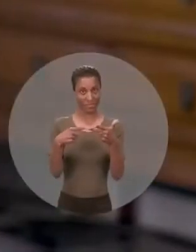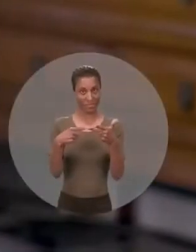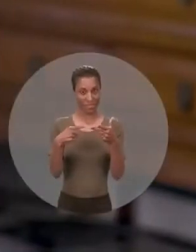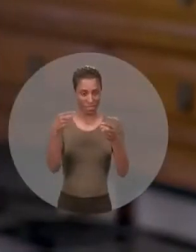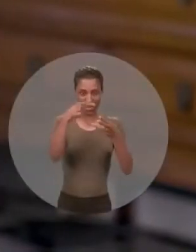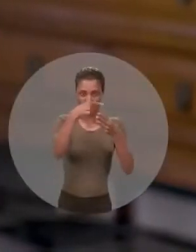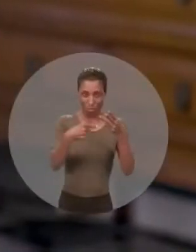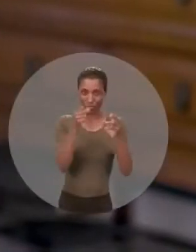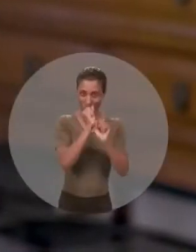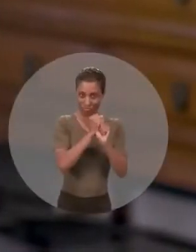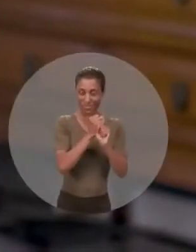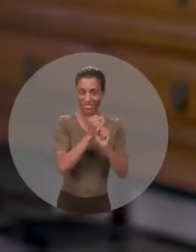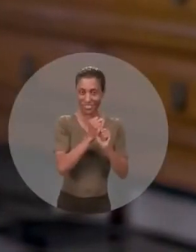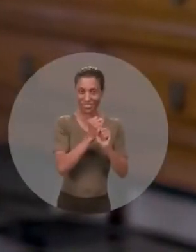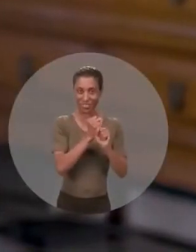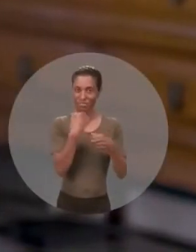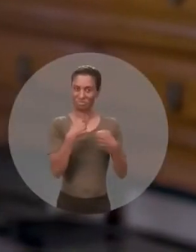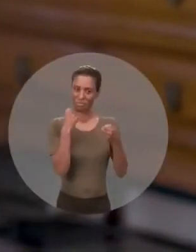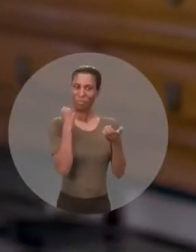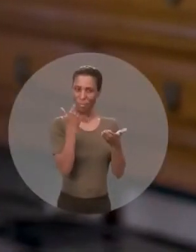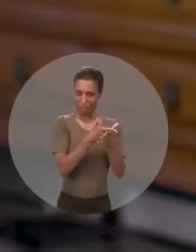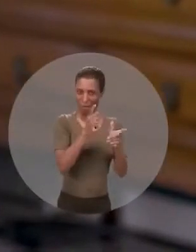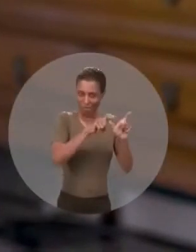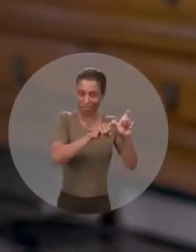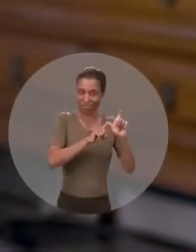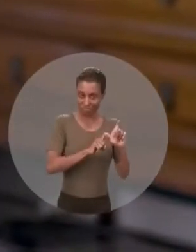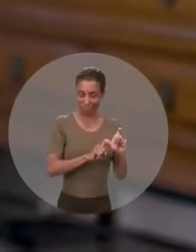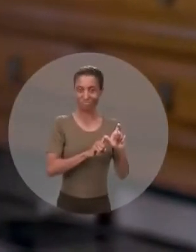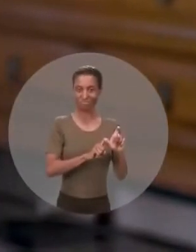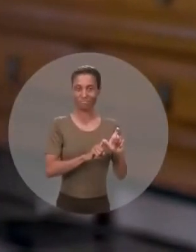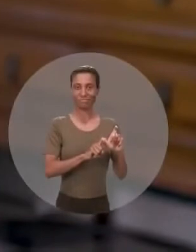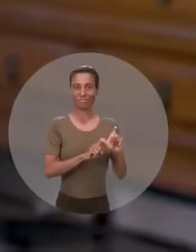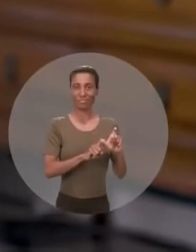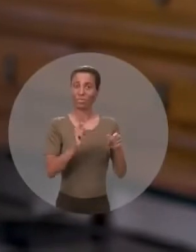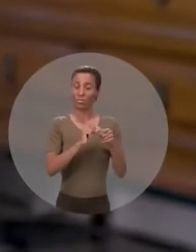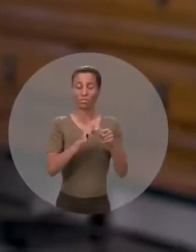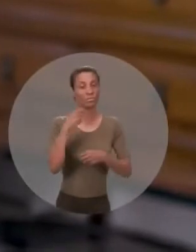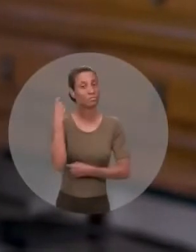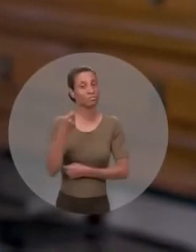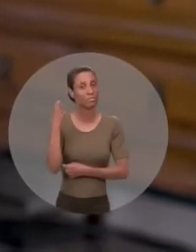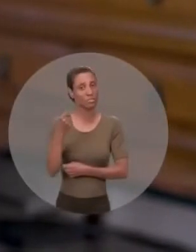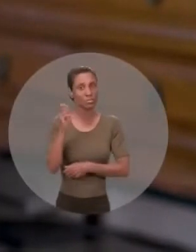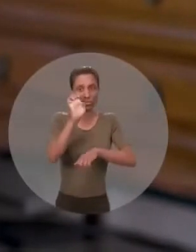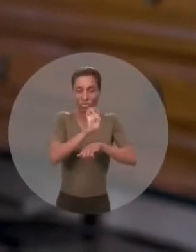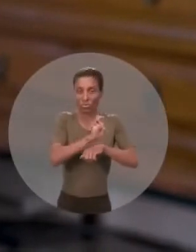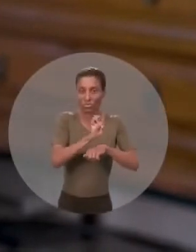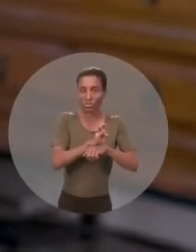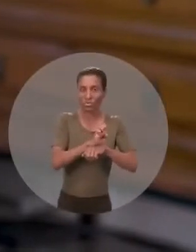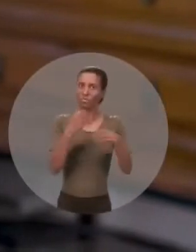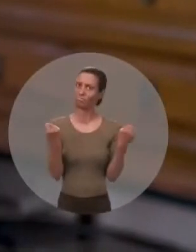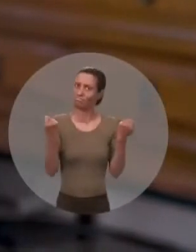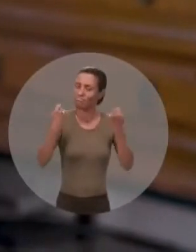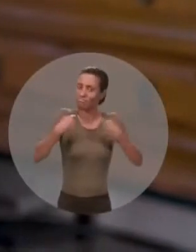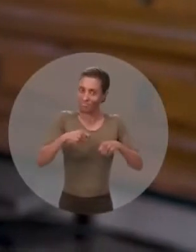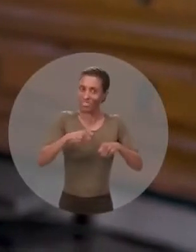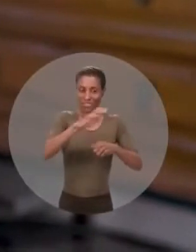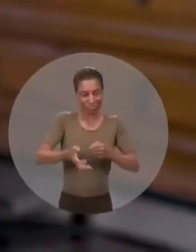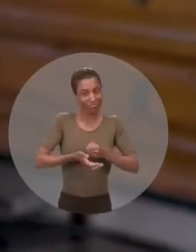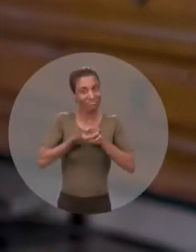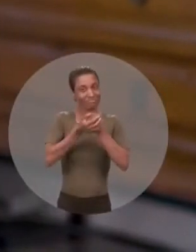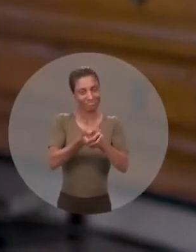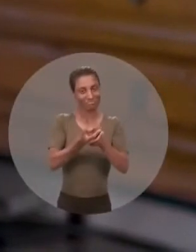3. Durante os 3 anos de suspensão do pagamento da dívida, tornar o Rio Grande um estado